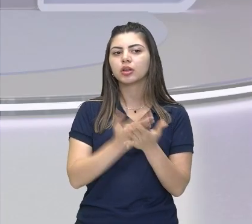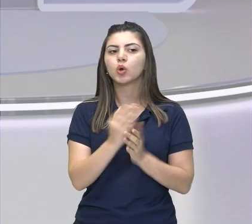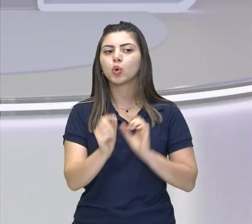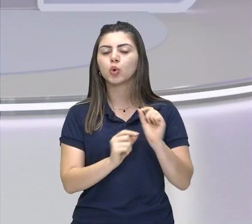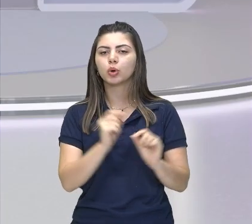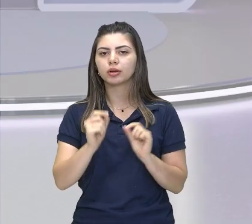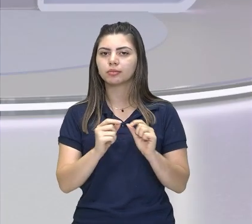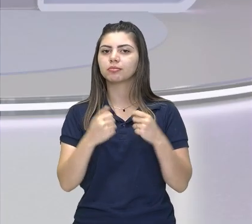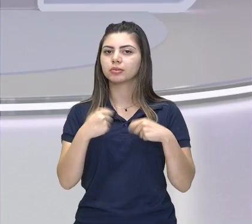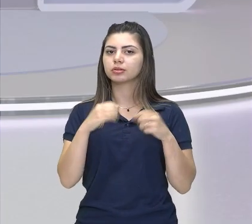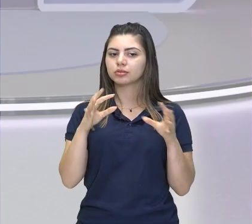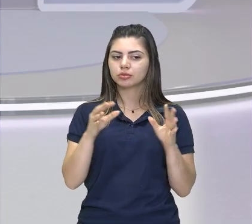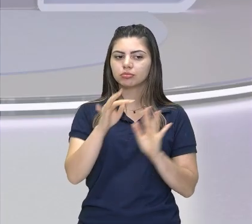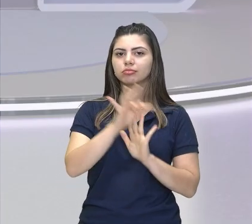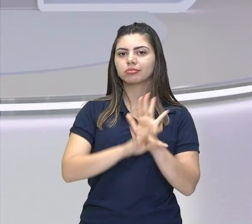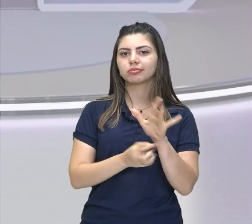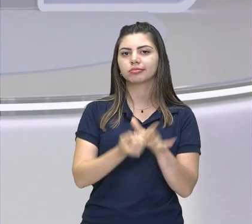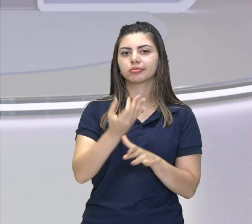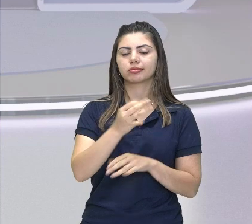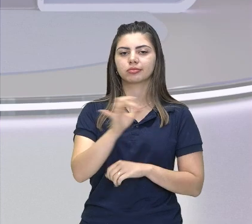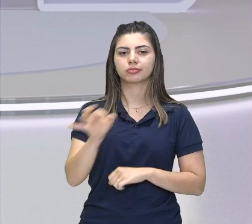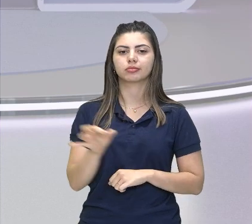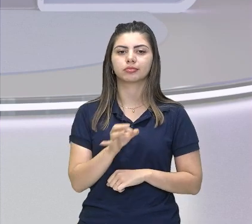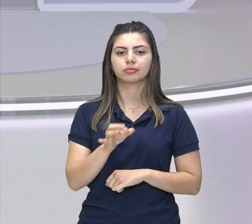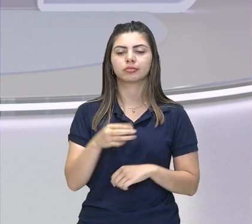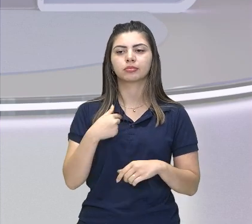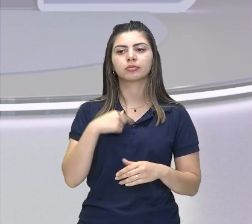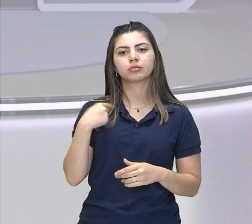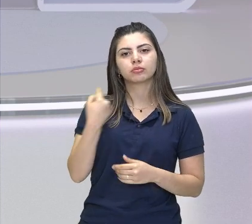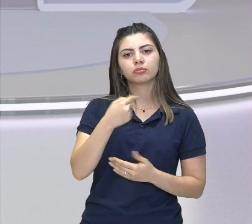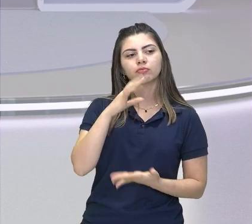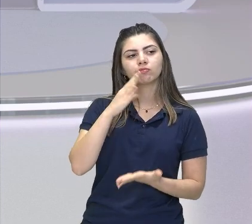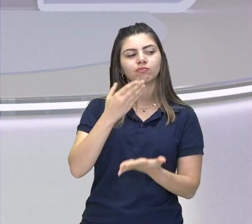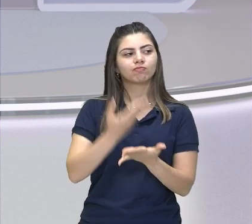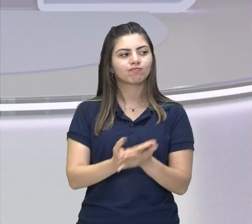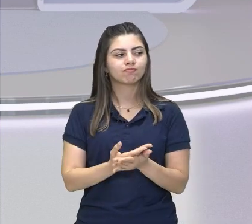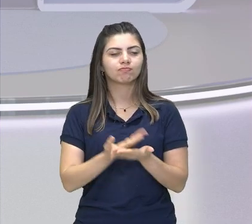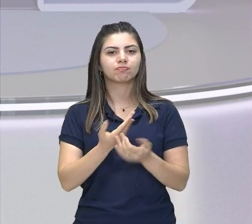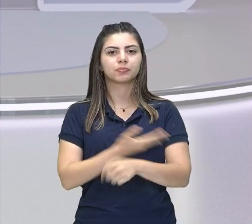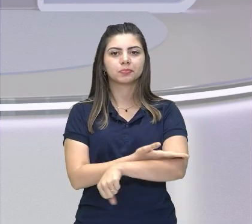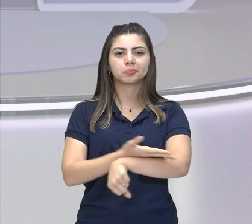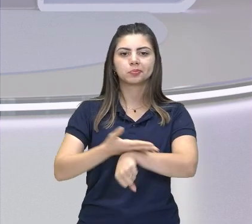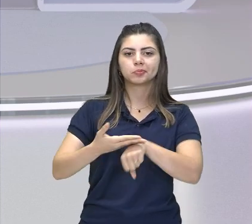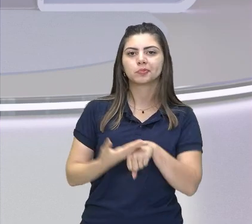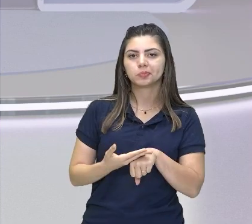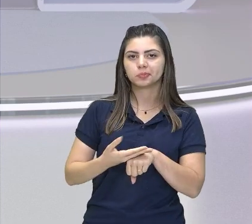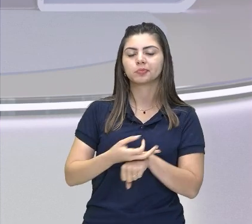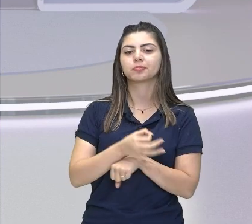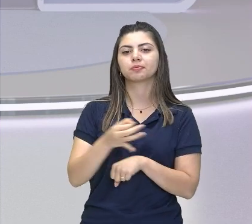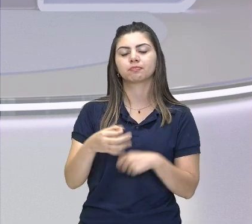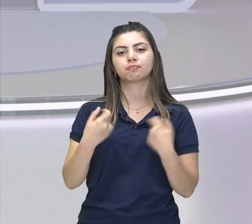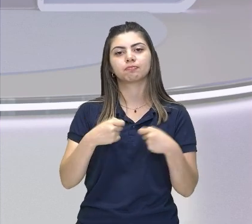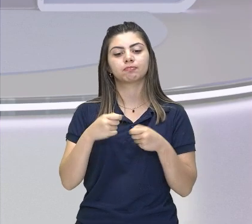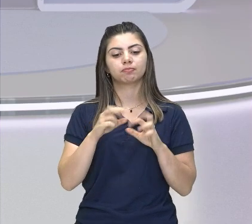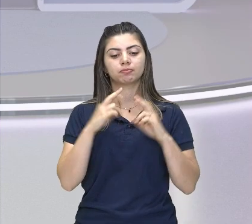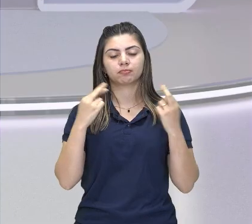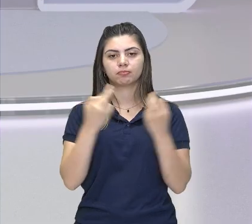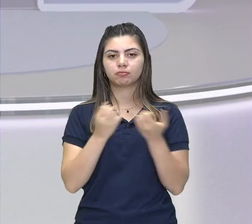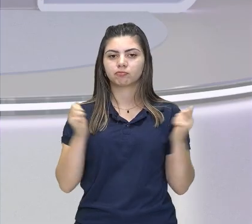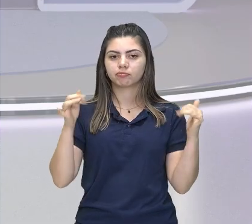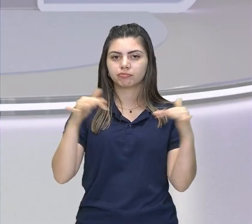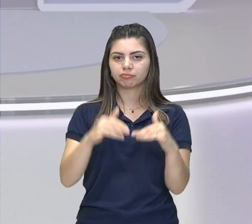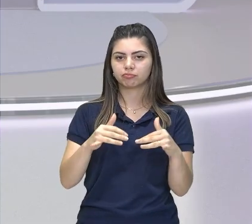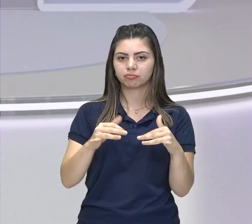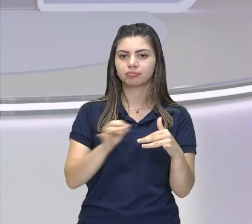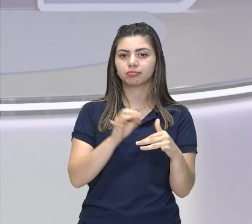a sua crença, os seus costumes, a sua liturgia. Então, esses dois concílios de